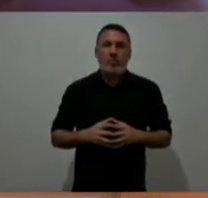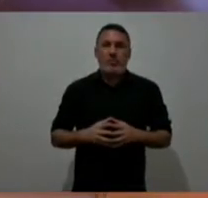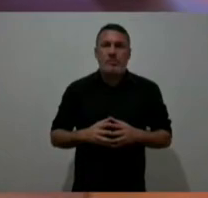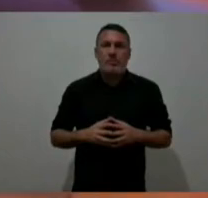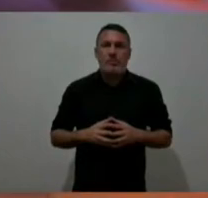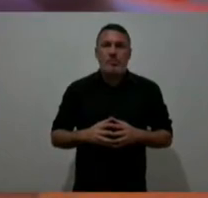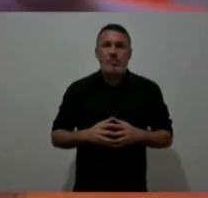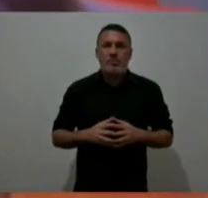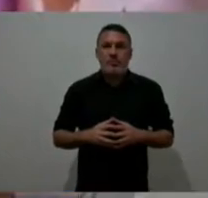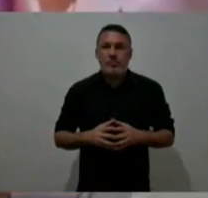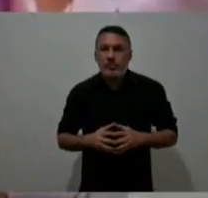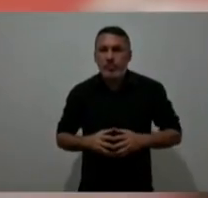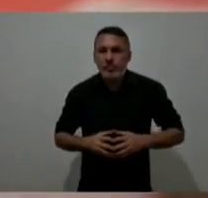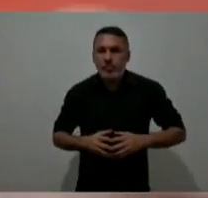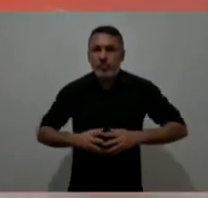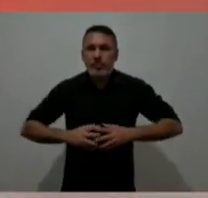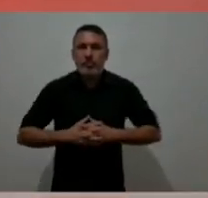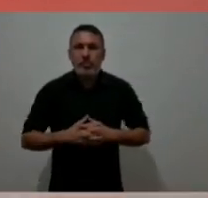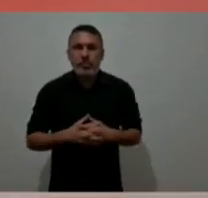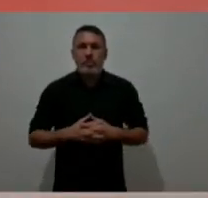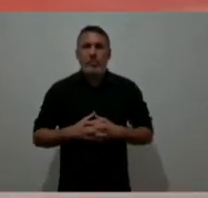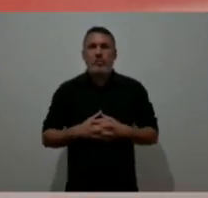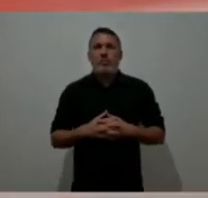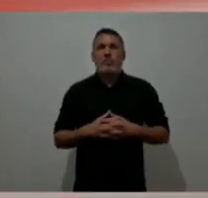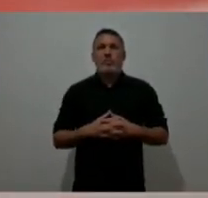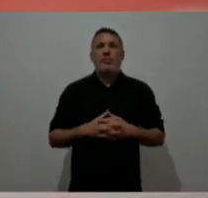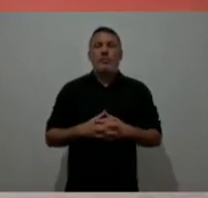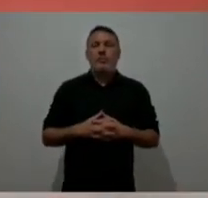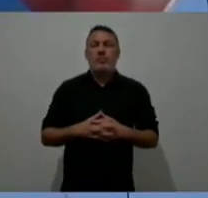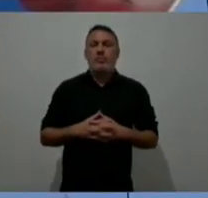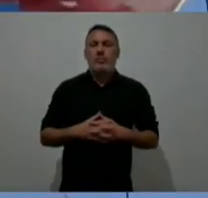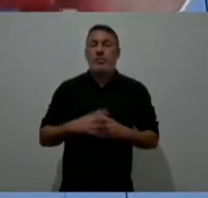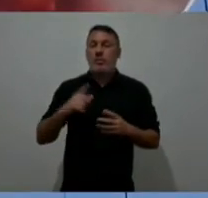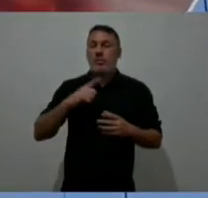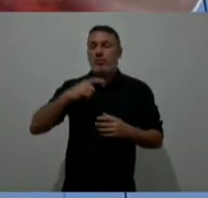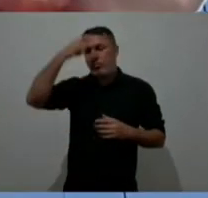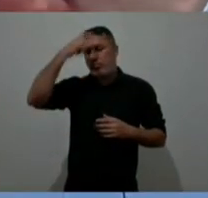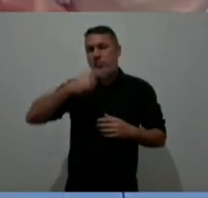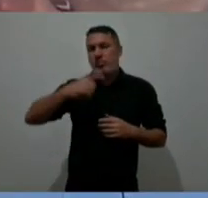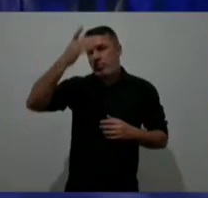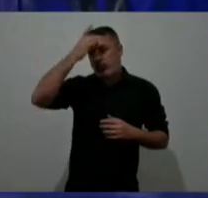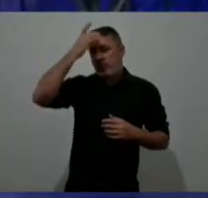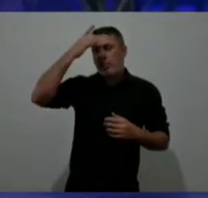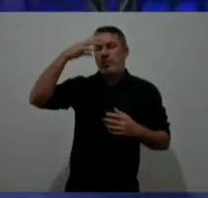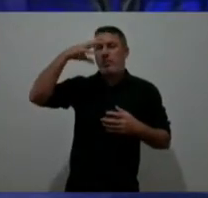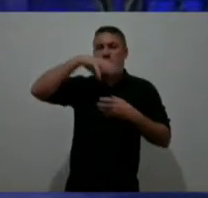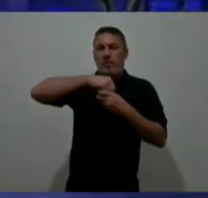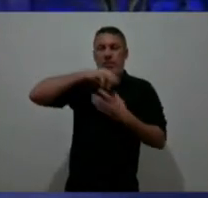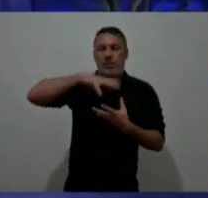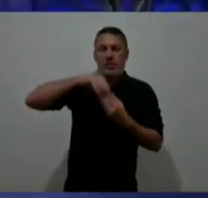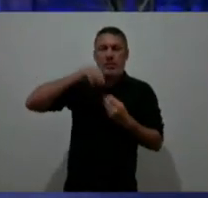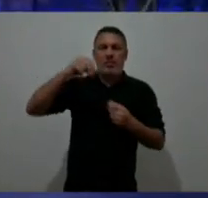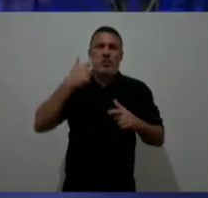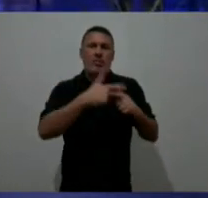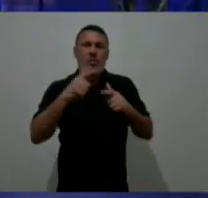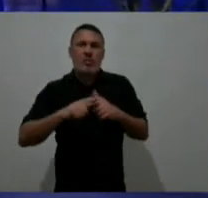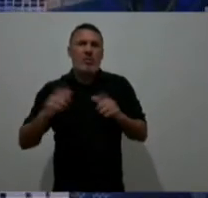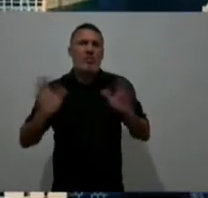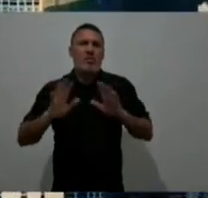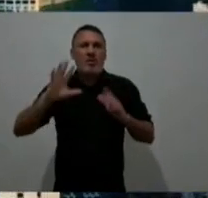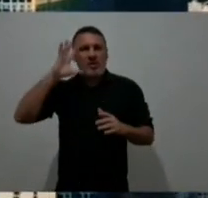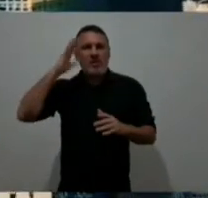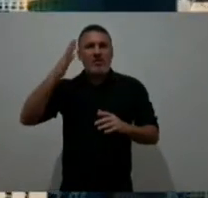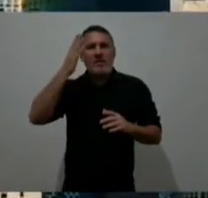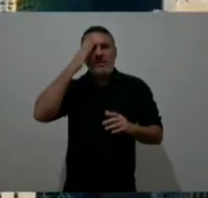Somos corpo, mente e espírito. Nossos problemas não são resolvidos apenas com o cérebro, mas também com o